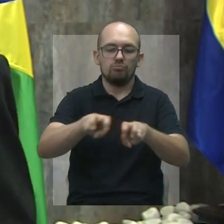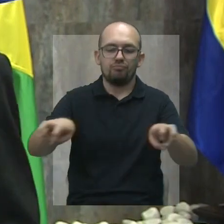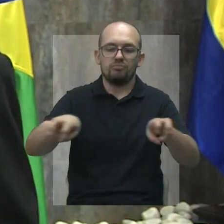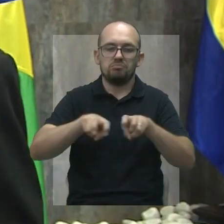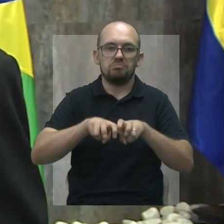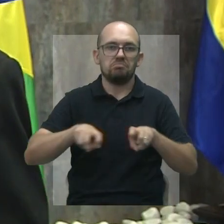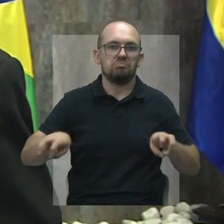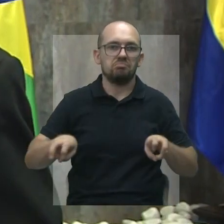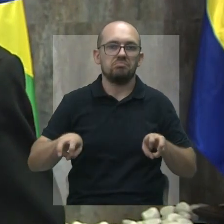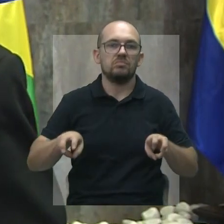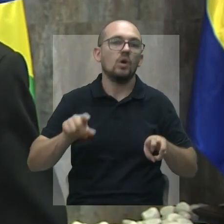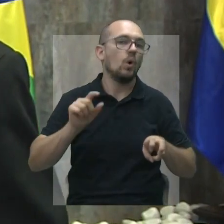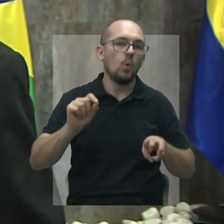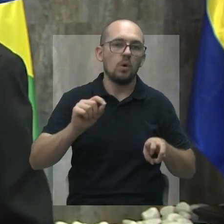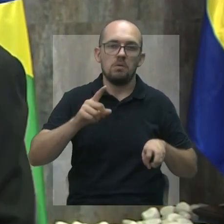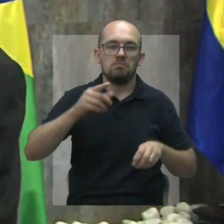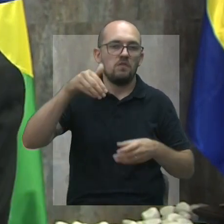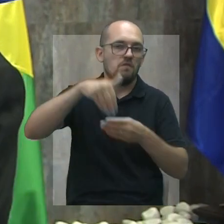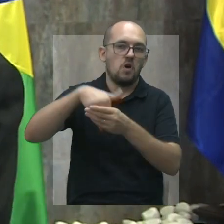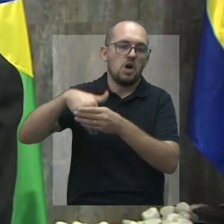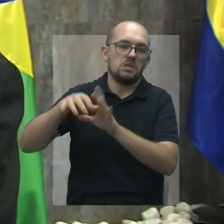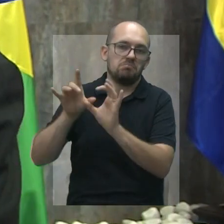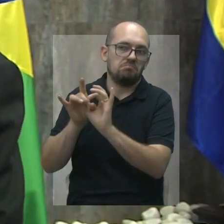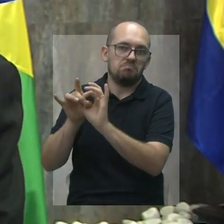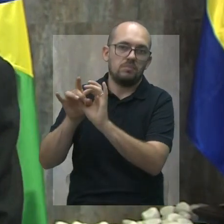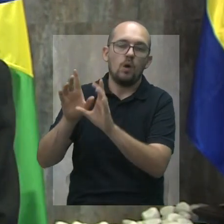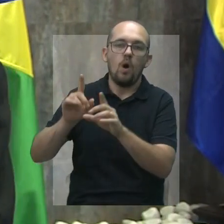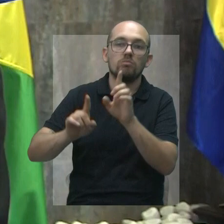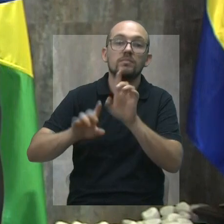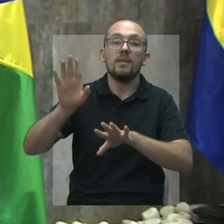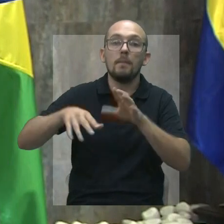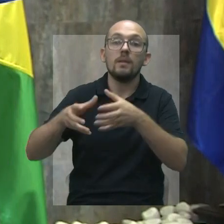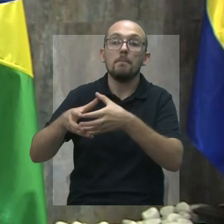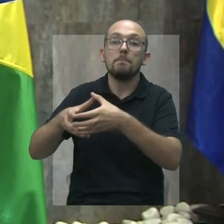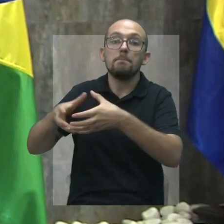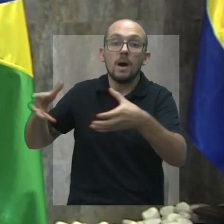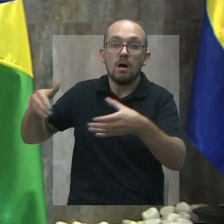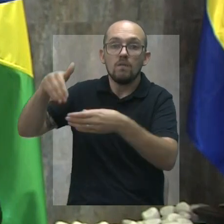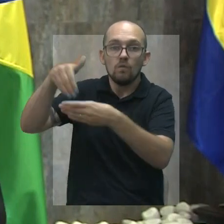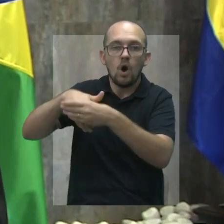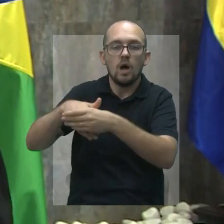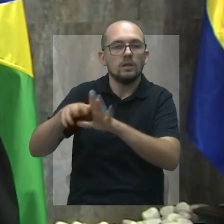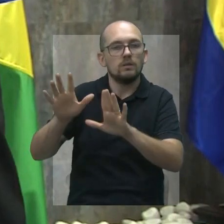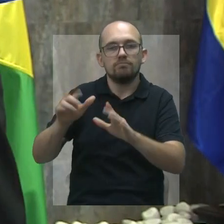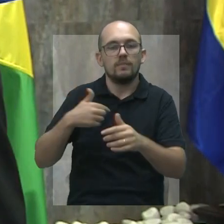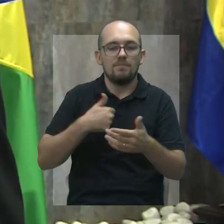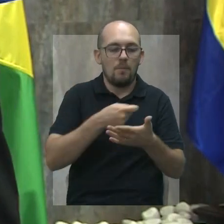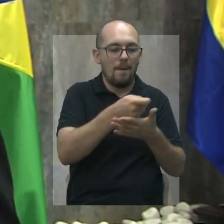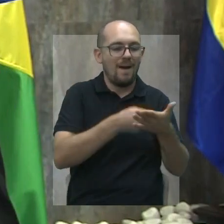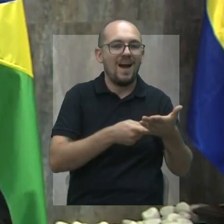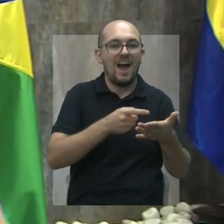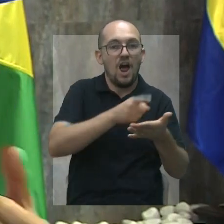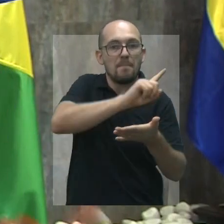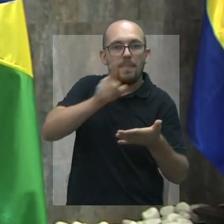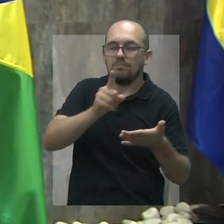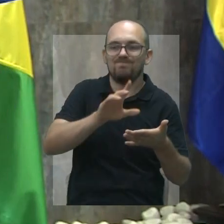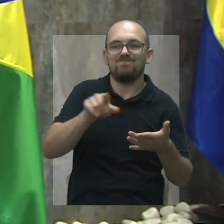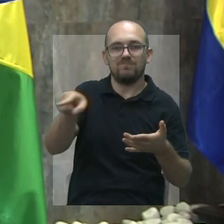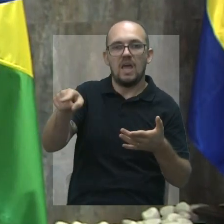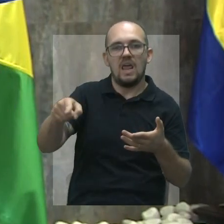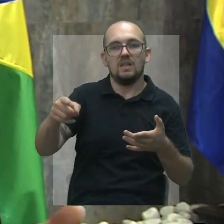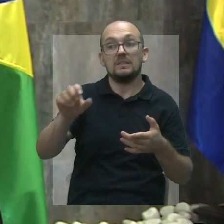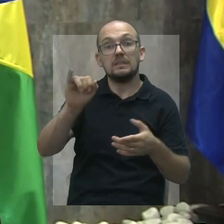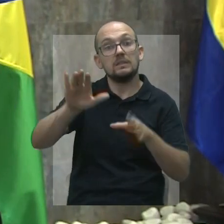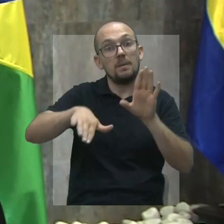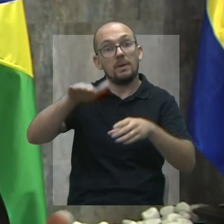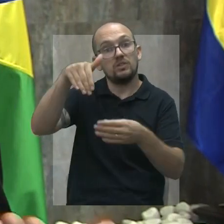Então, portanto, o meu parecer como presidente, mesmo acompanhado pelos membros da comissão, ele não é definitivo. As emendas e o